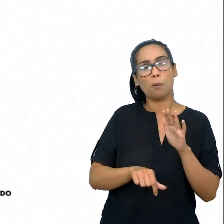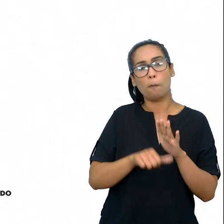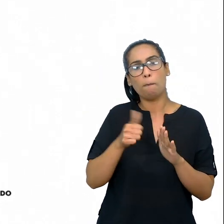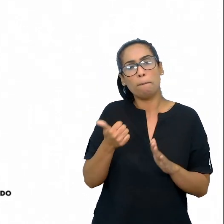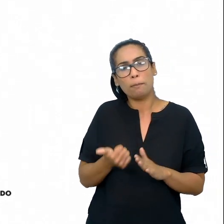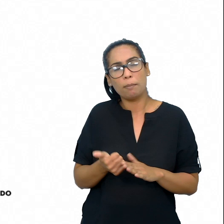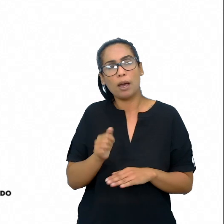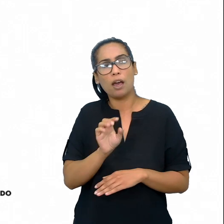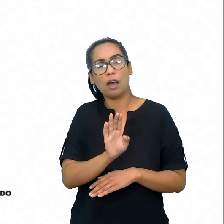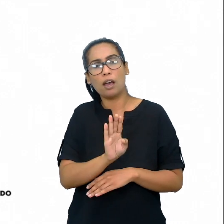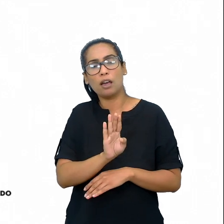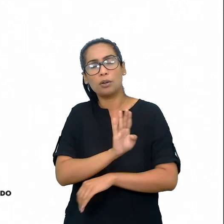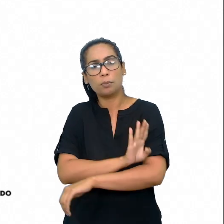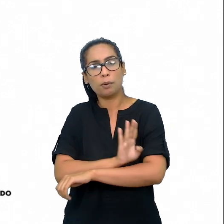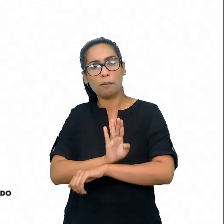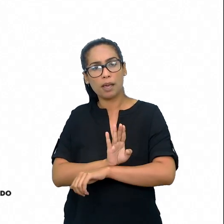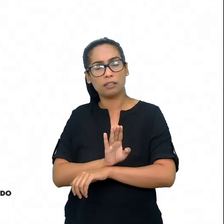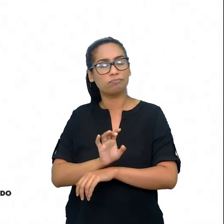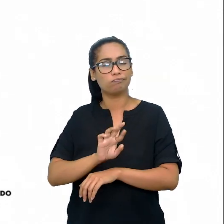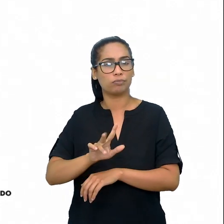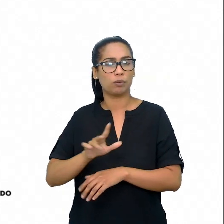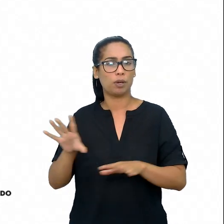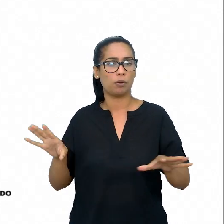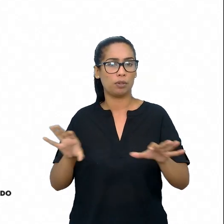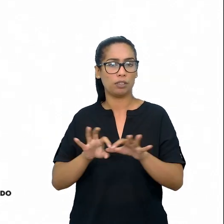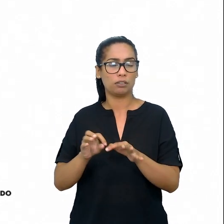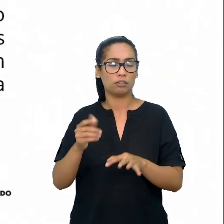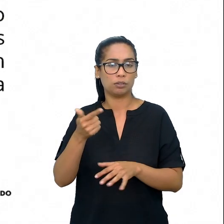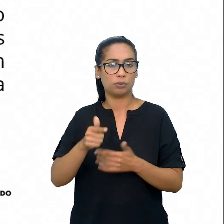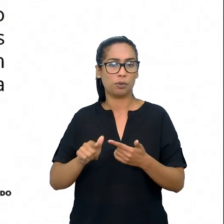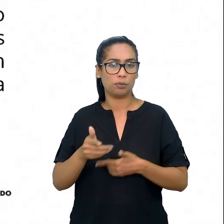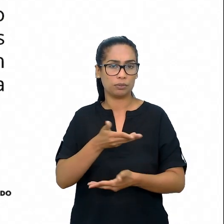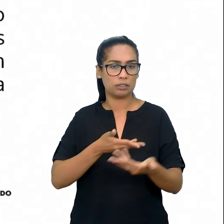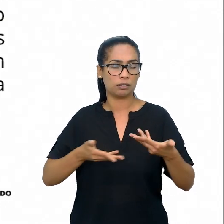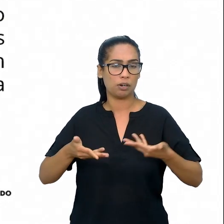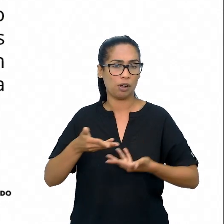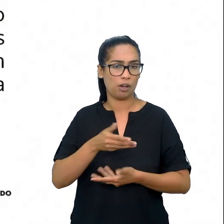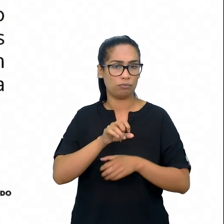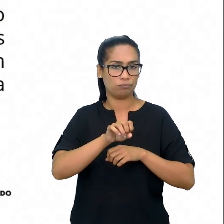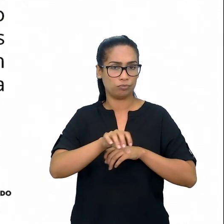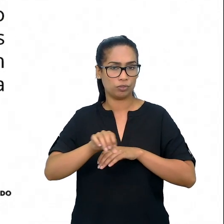Elas estão casando com as habilidades. Bom,